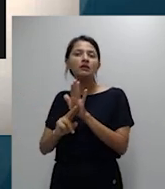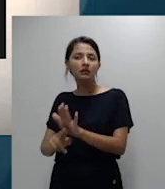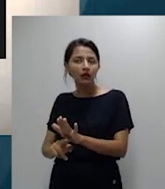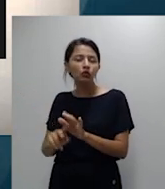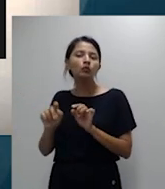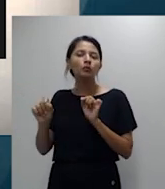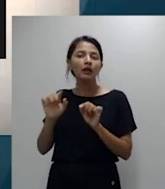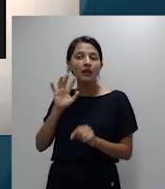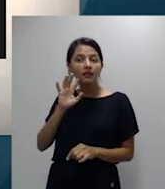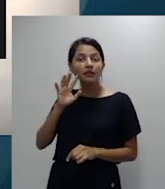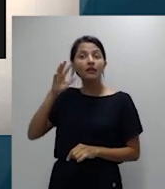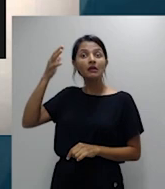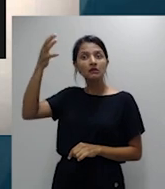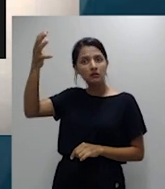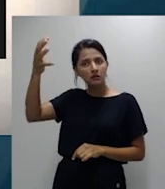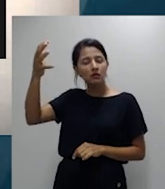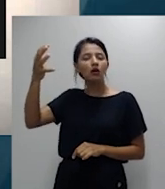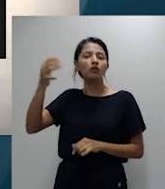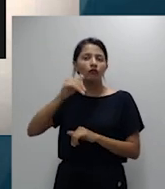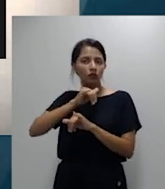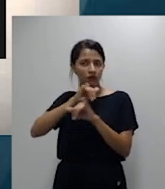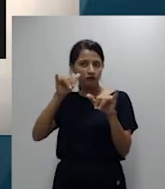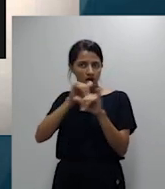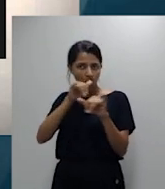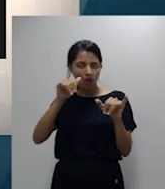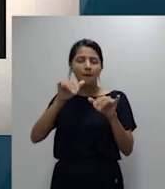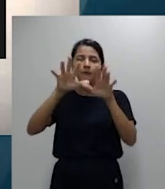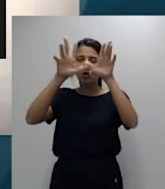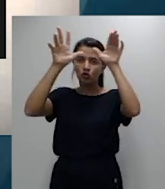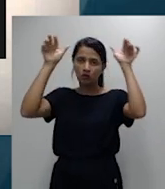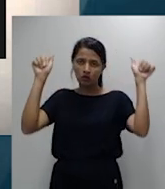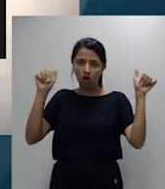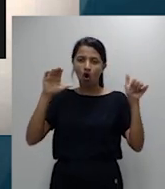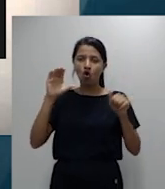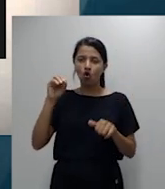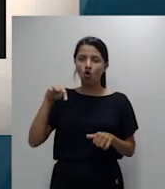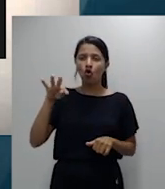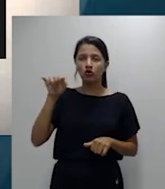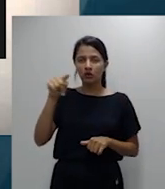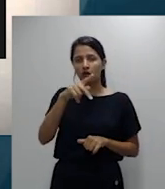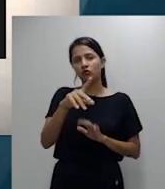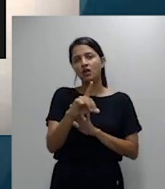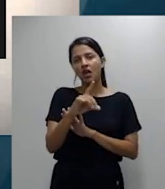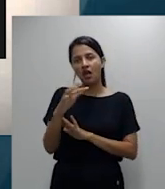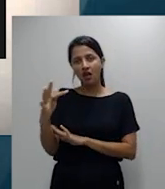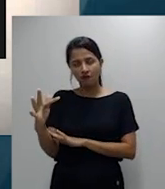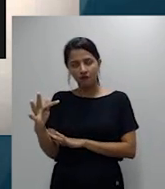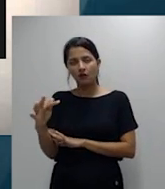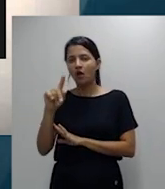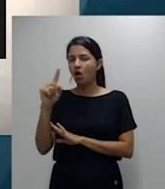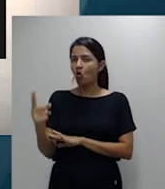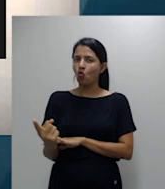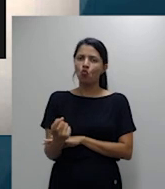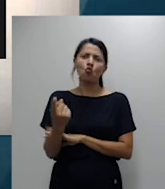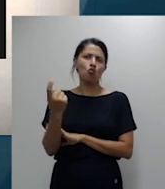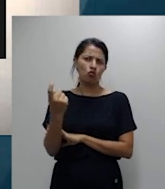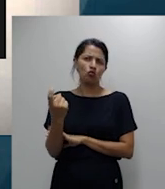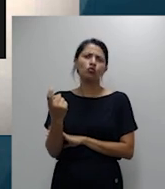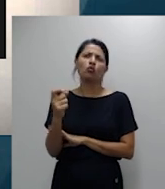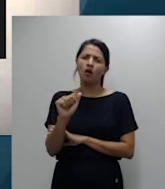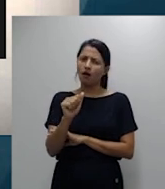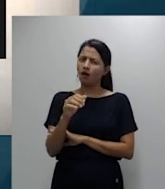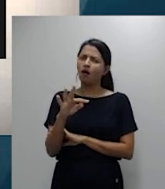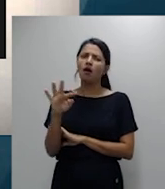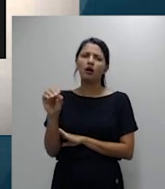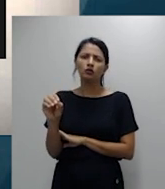decisão proferida pelo Tribunal de Contas do Distrito Federal um ato único a de